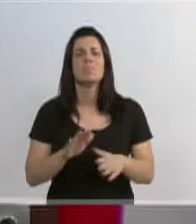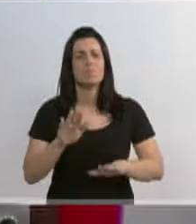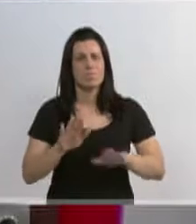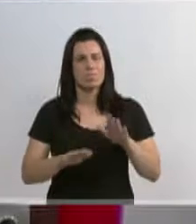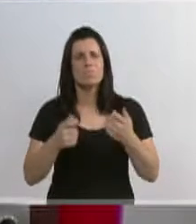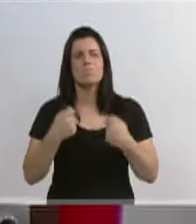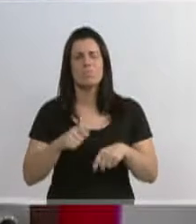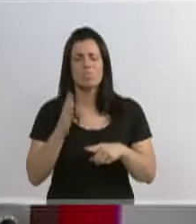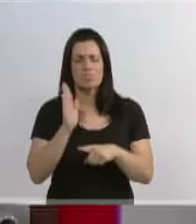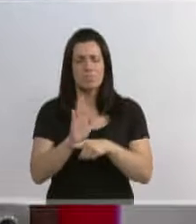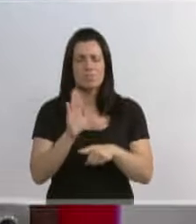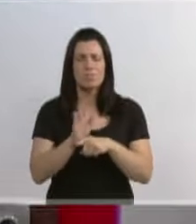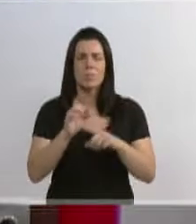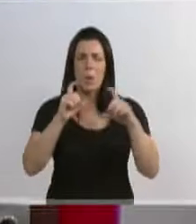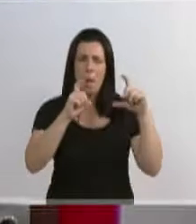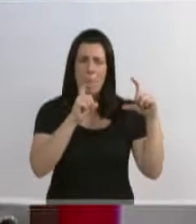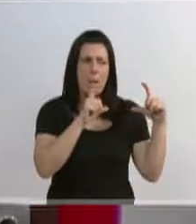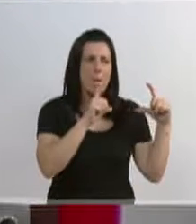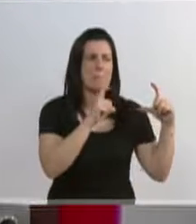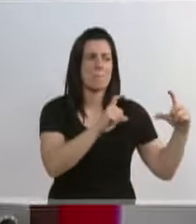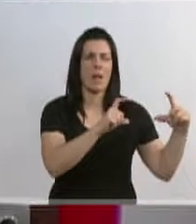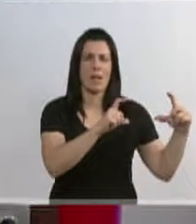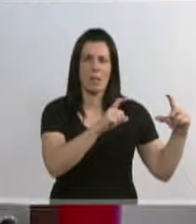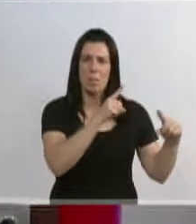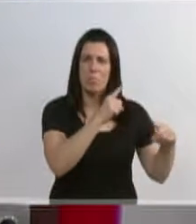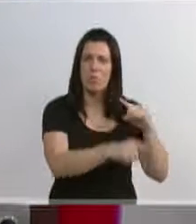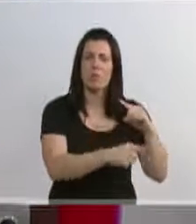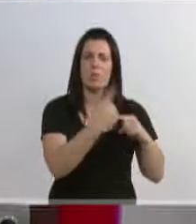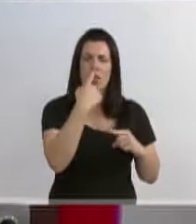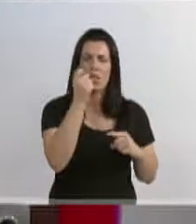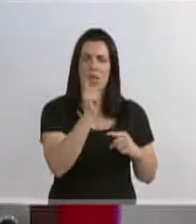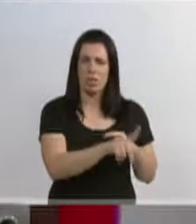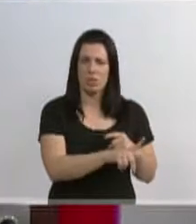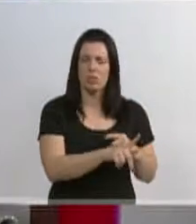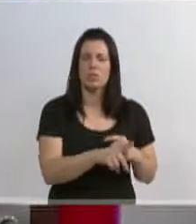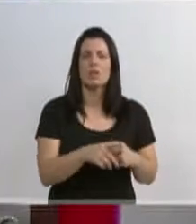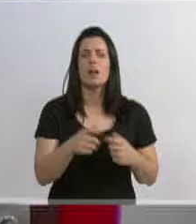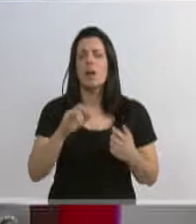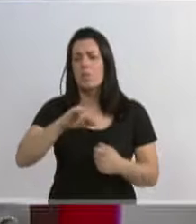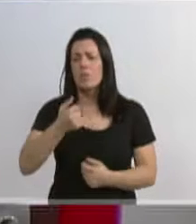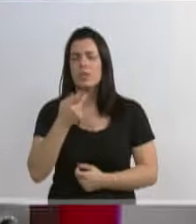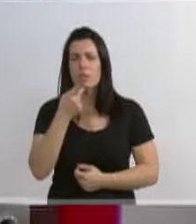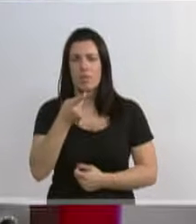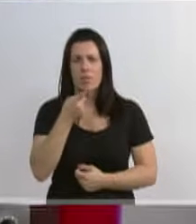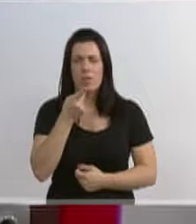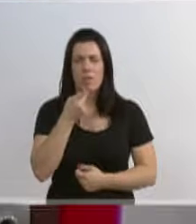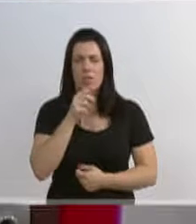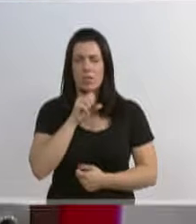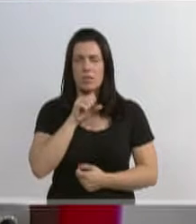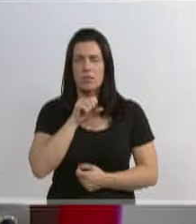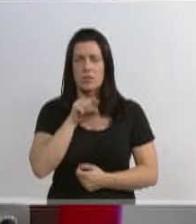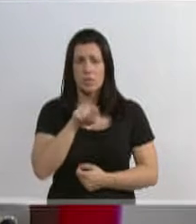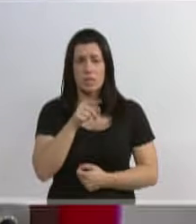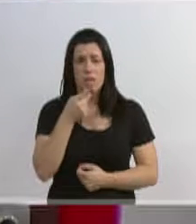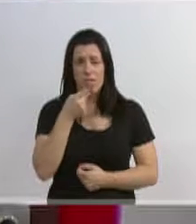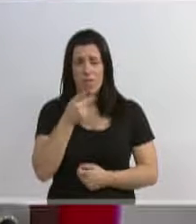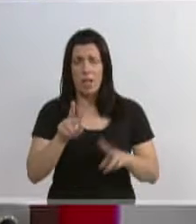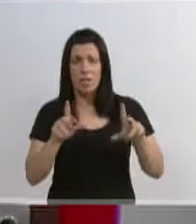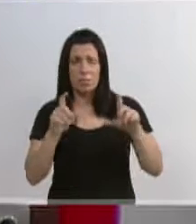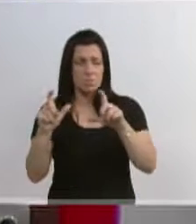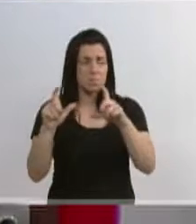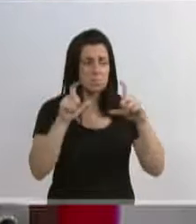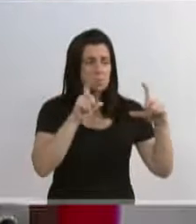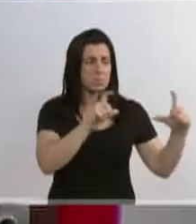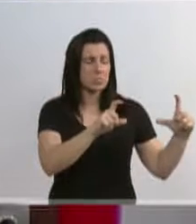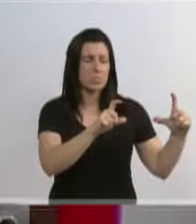ajude, sim, essa placa de sinalização ali, e aproveito para falar sobre isso. Quando Vossa Excelência cita aí essa questão de uma placa,